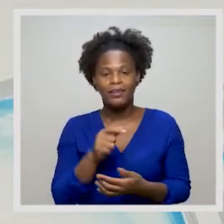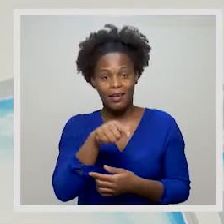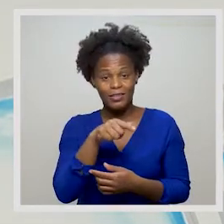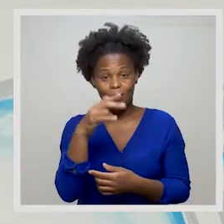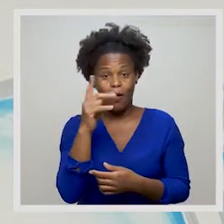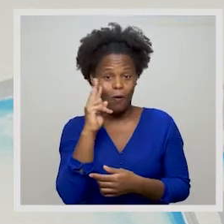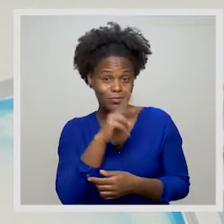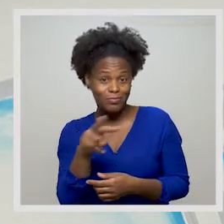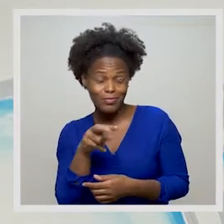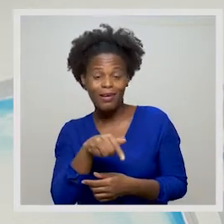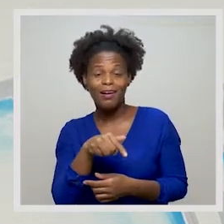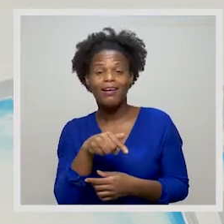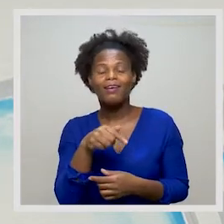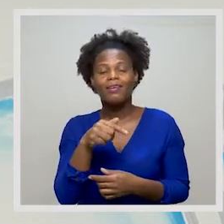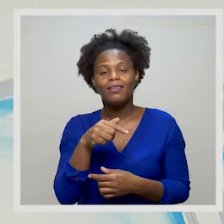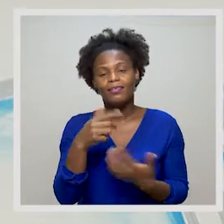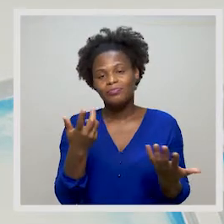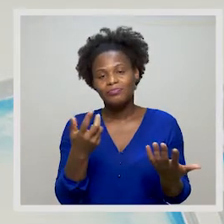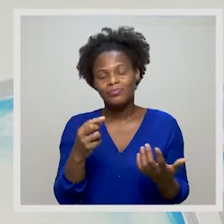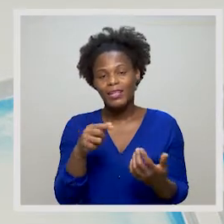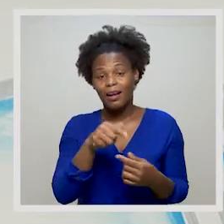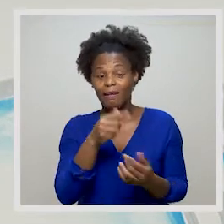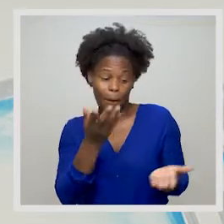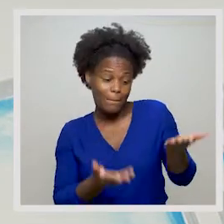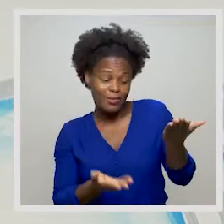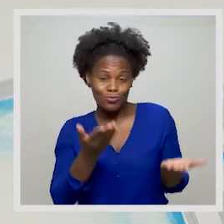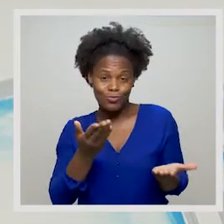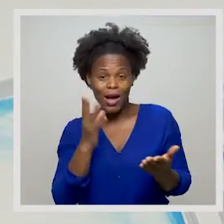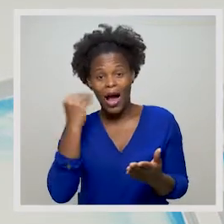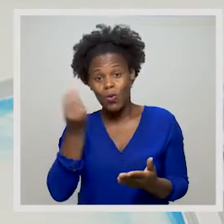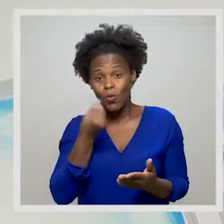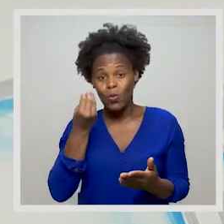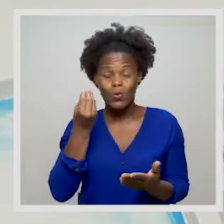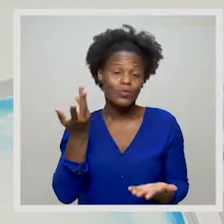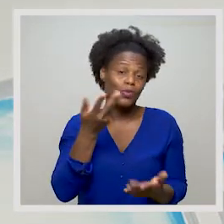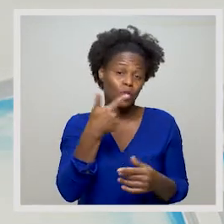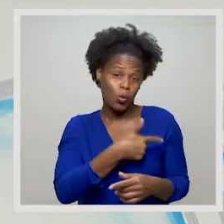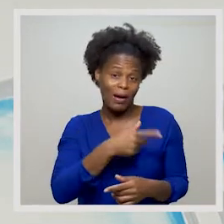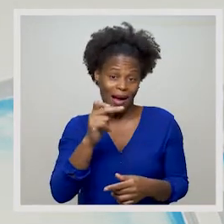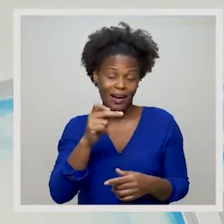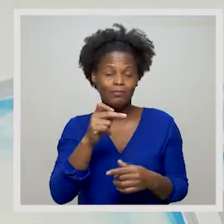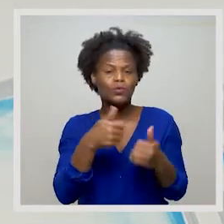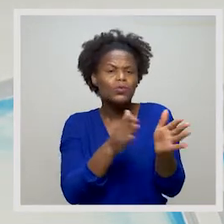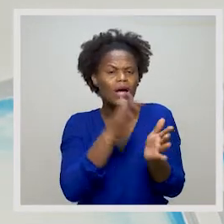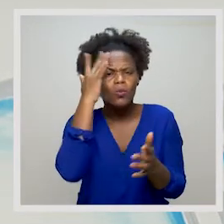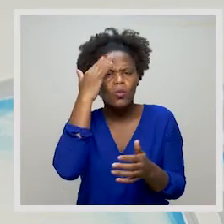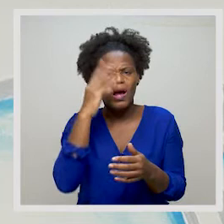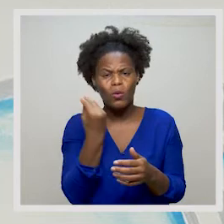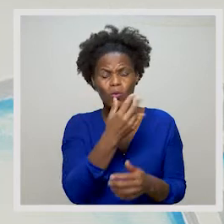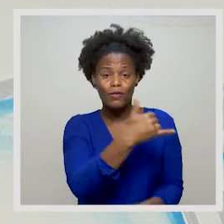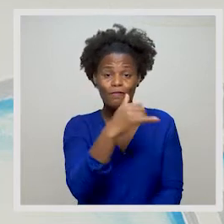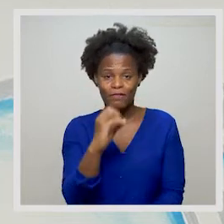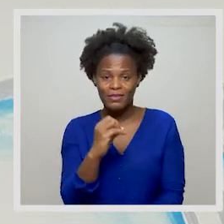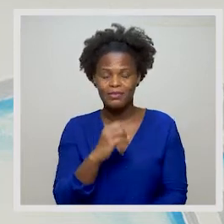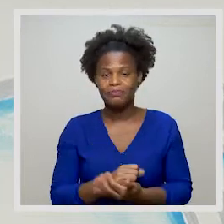E essas observações são referentes ao peso de 20 alunos da turma A.